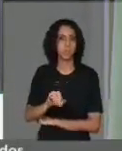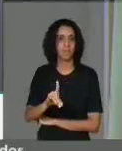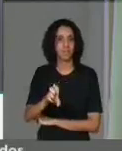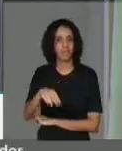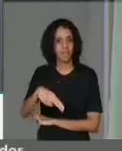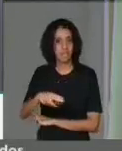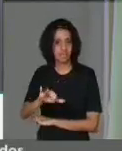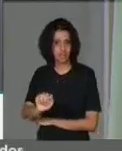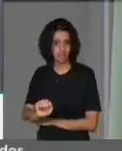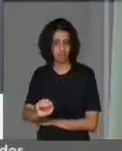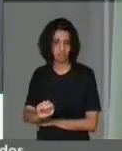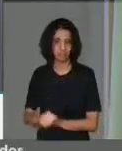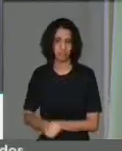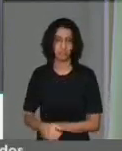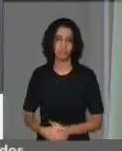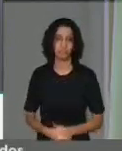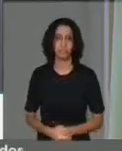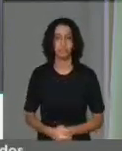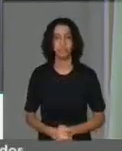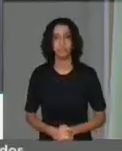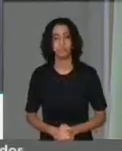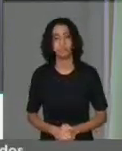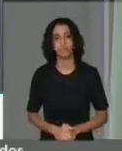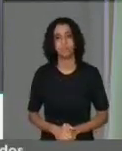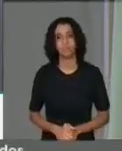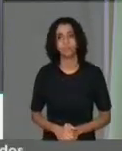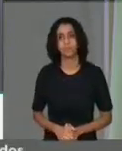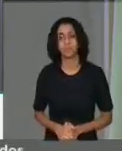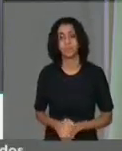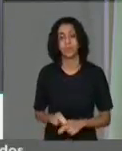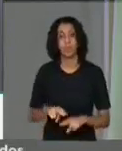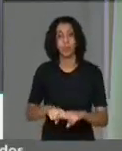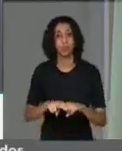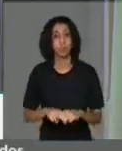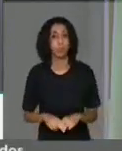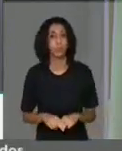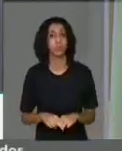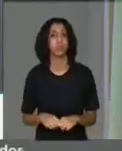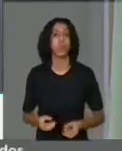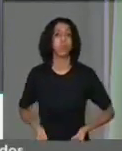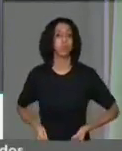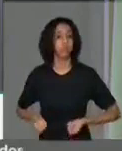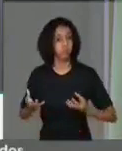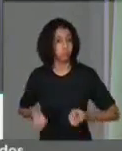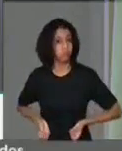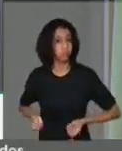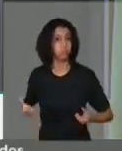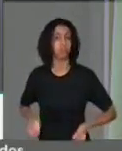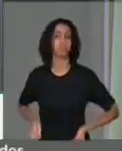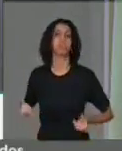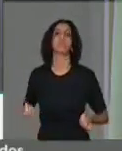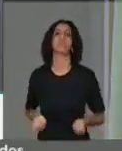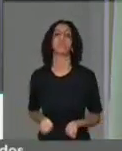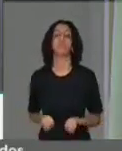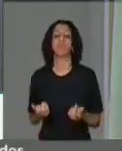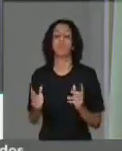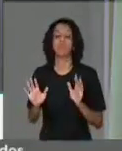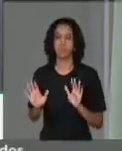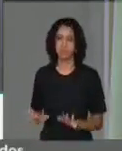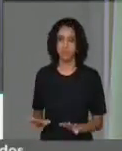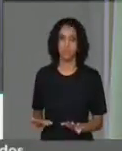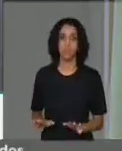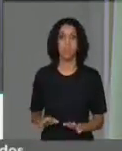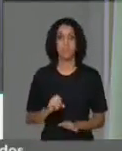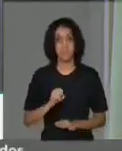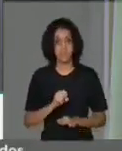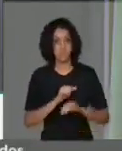Esses números que vêm gerando uma despesa expressiva e que nós precisamos, com a conscientização